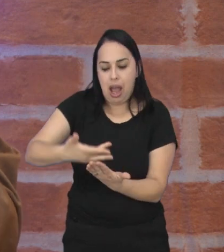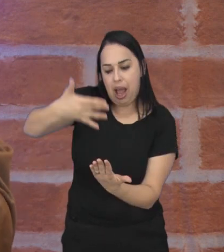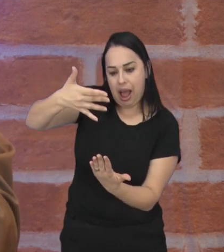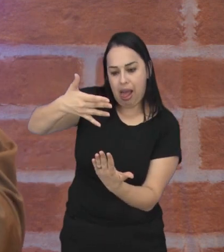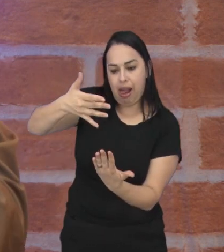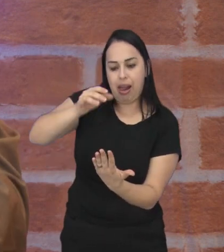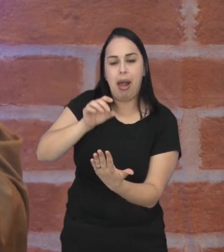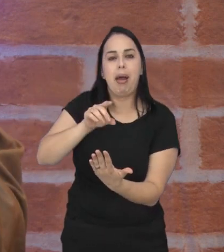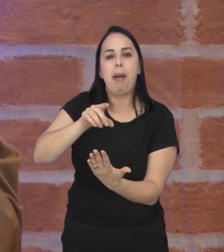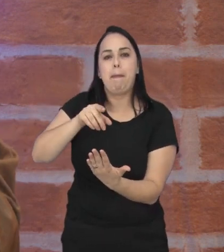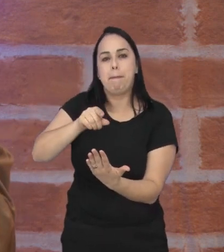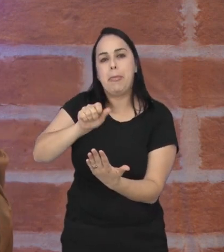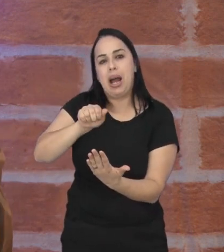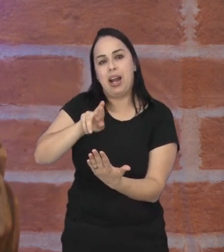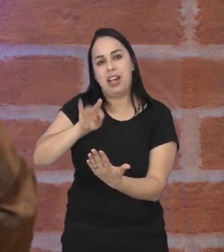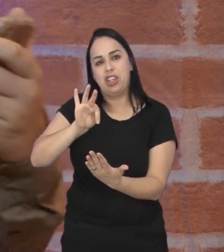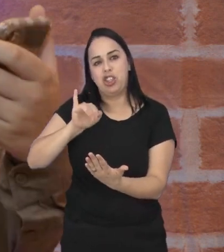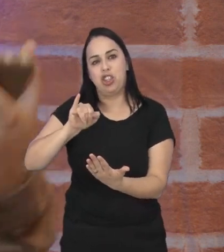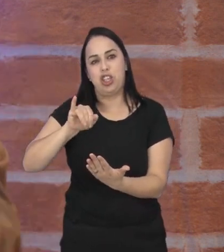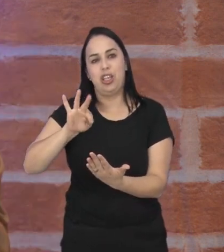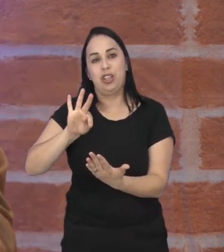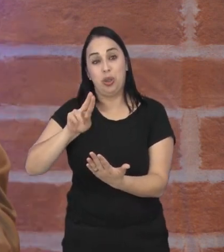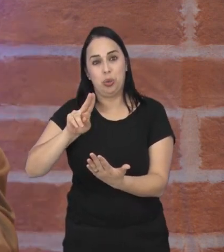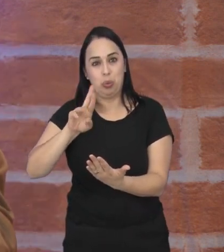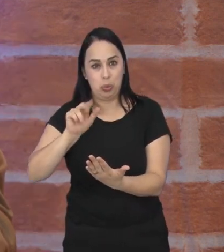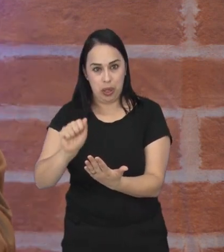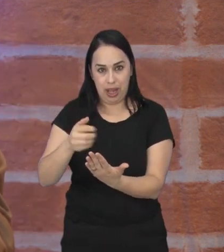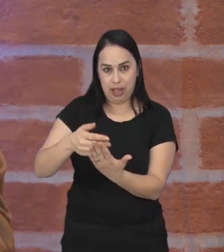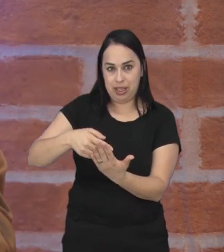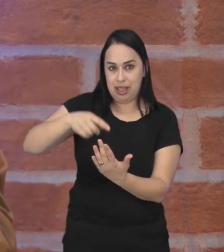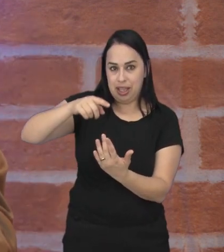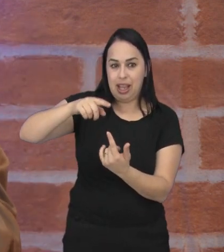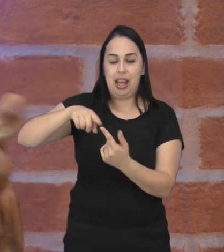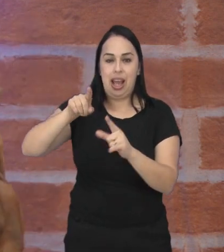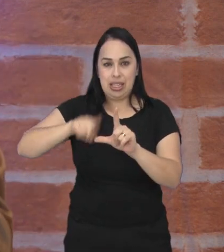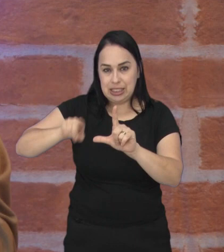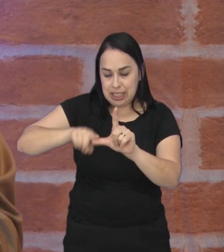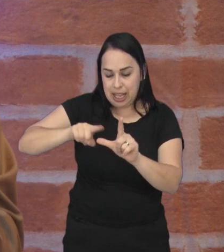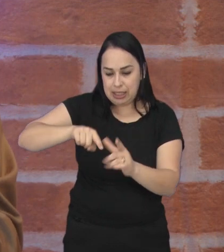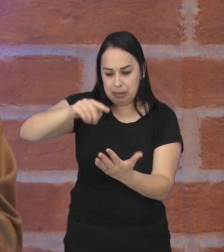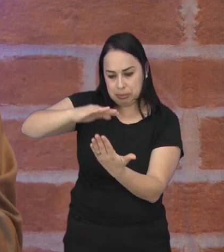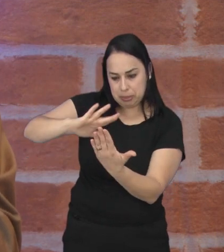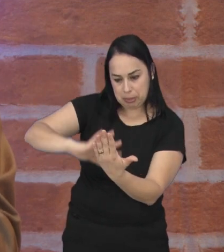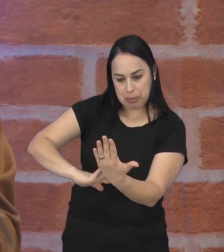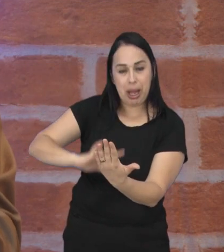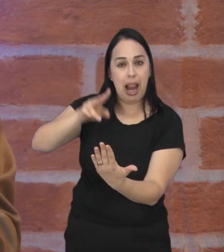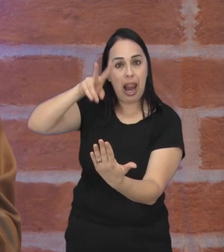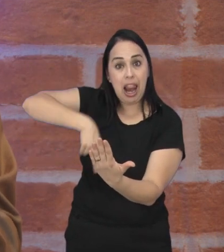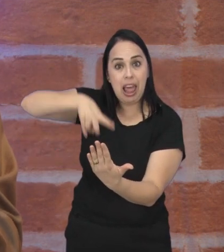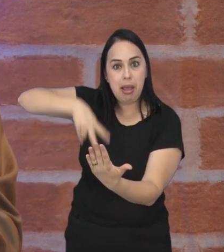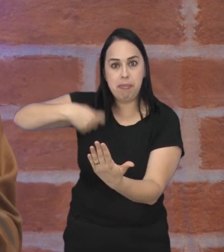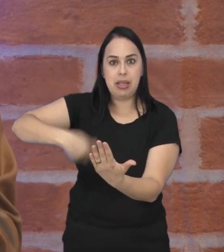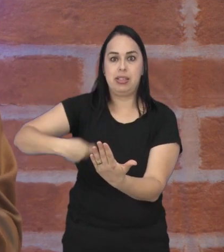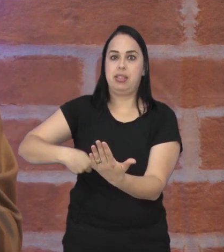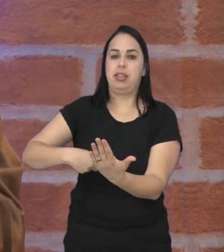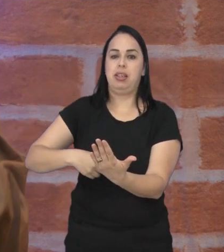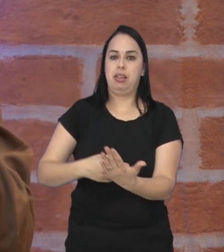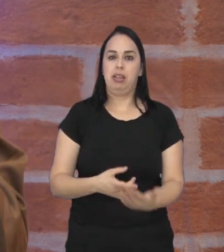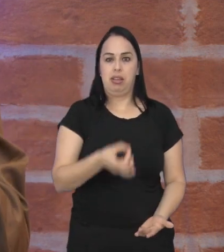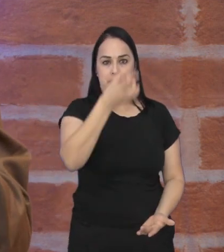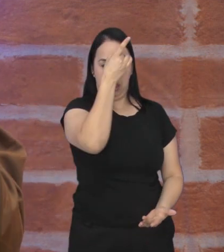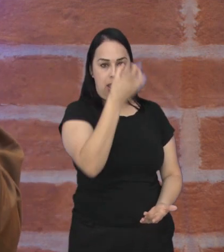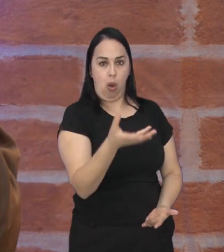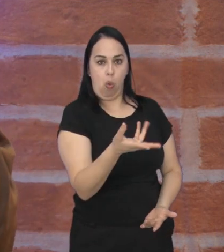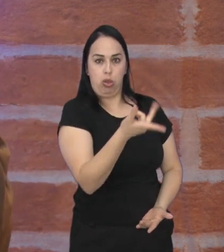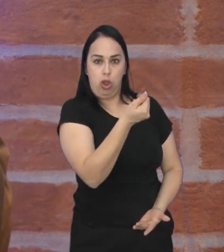os tempos, enfim. Então a música é muito mais complexa do que você somente ter o dom, né? Então, o dom em